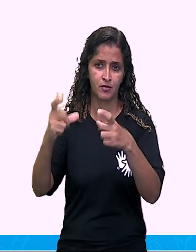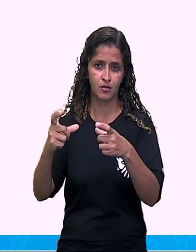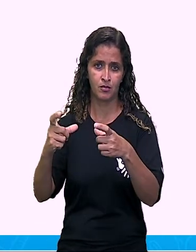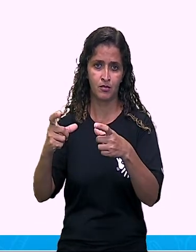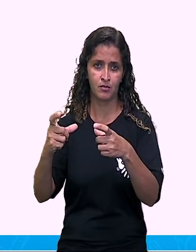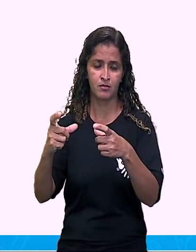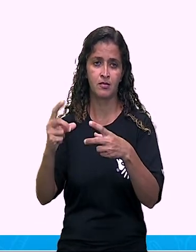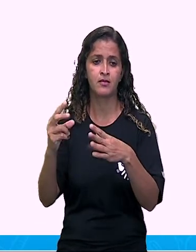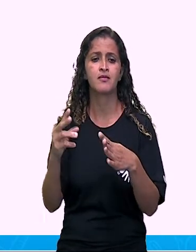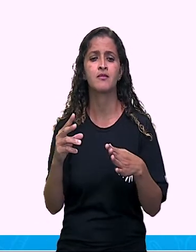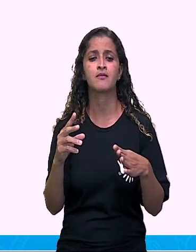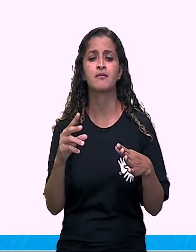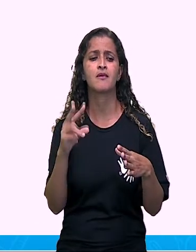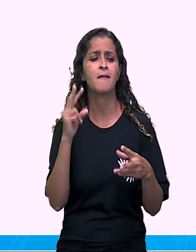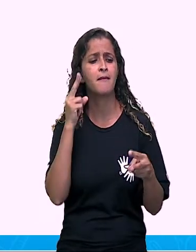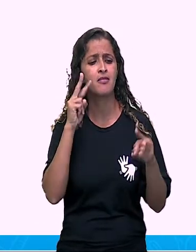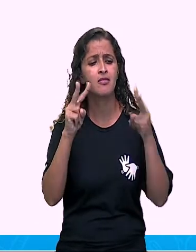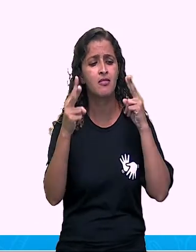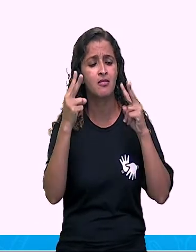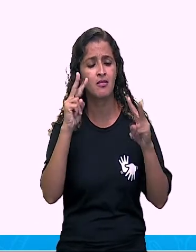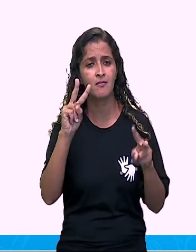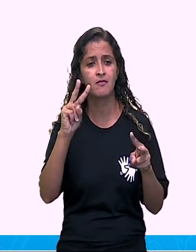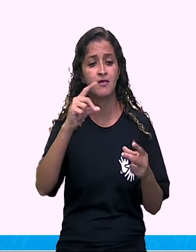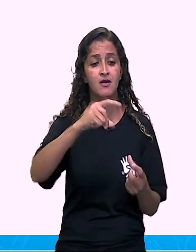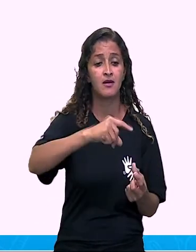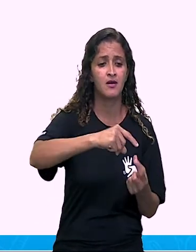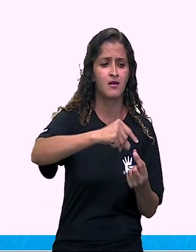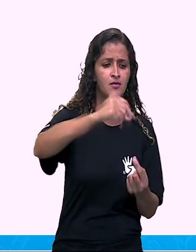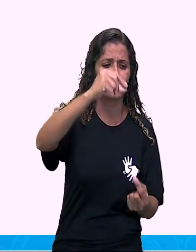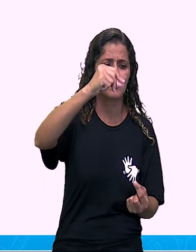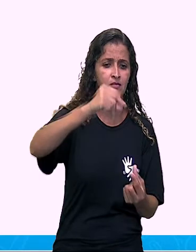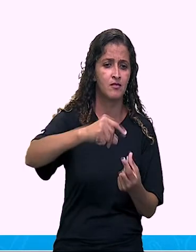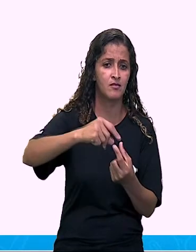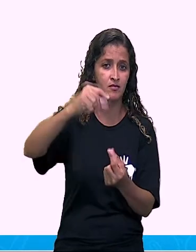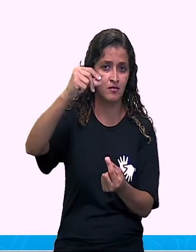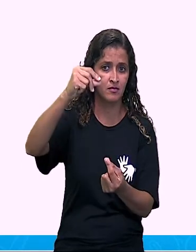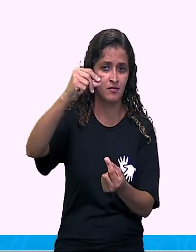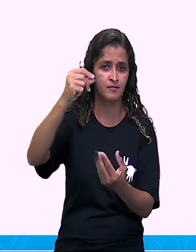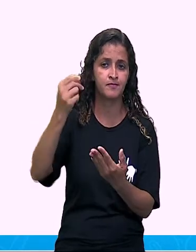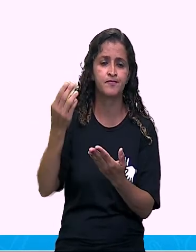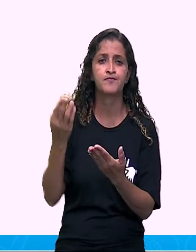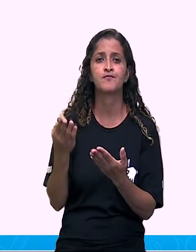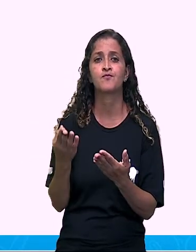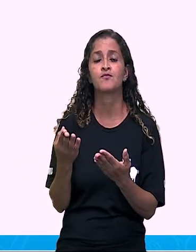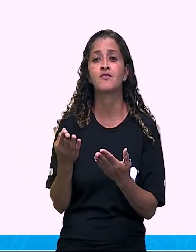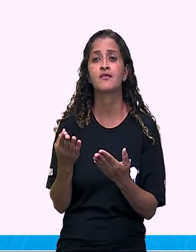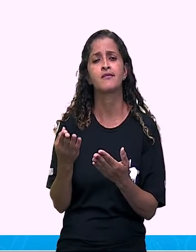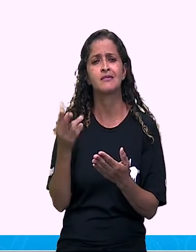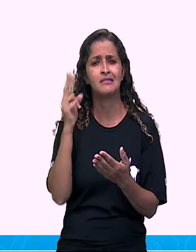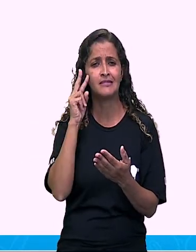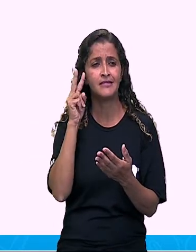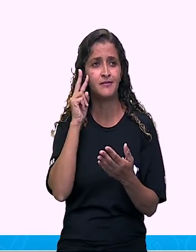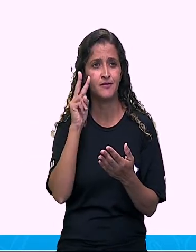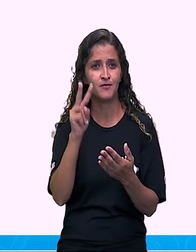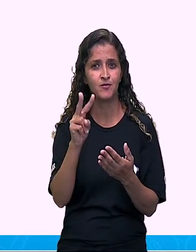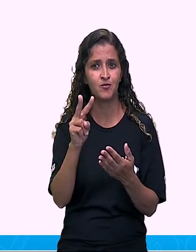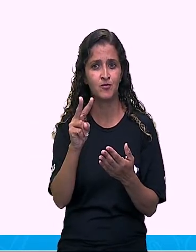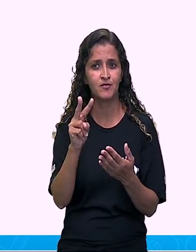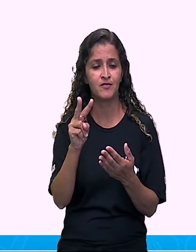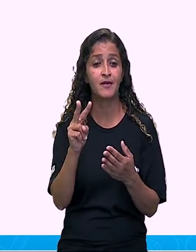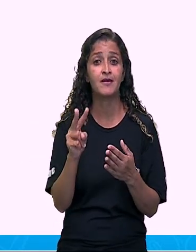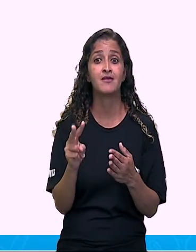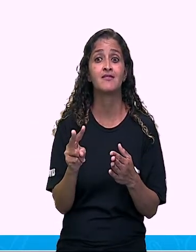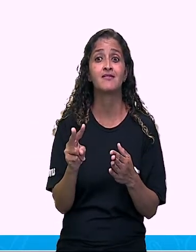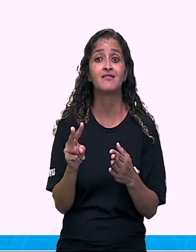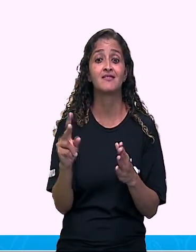dourado. E aí, nós vamos escrever em números as quantidades aqui. E aí, você lembra que eu falei que a gente sempre